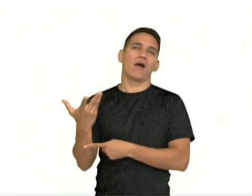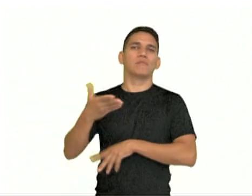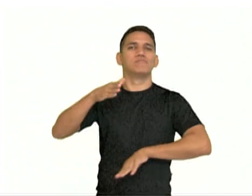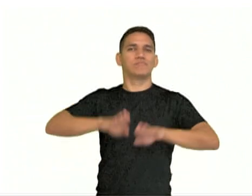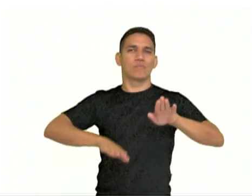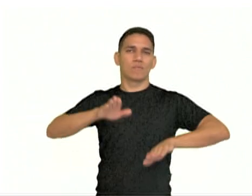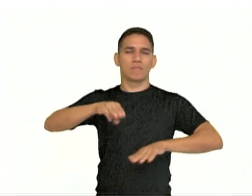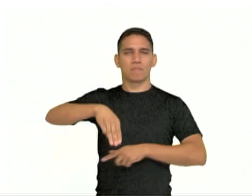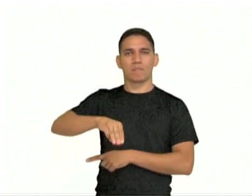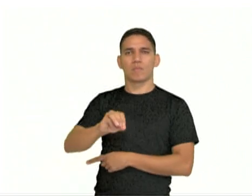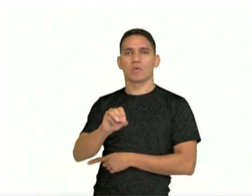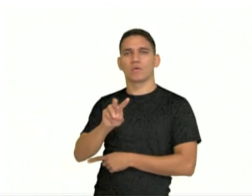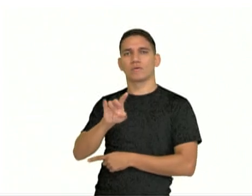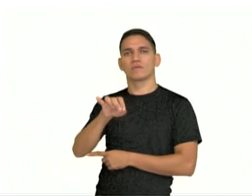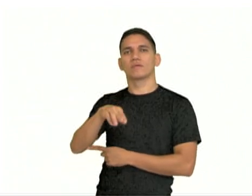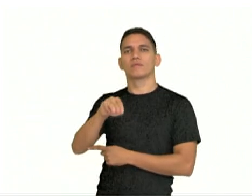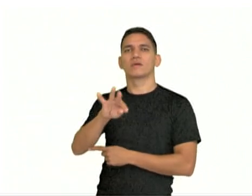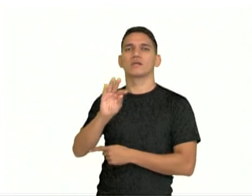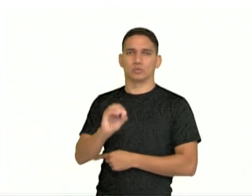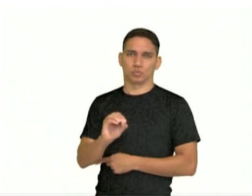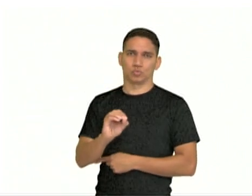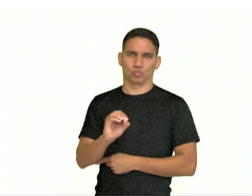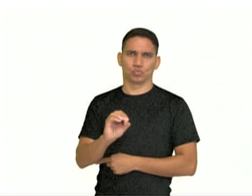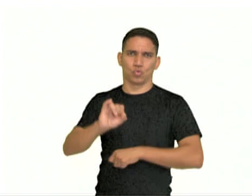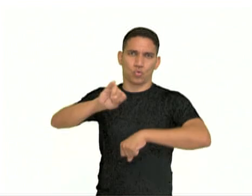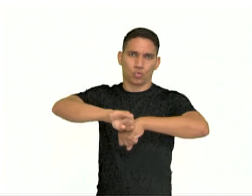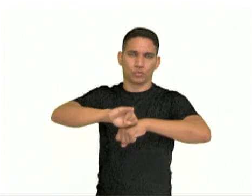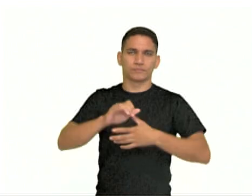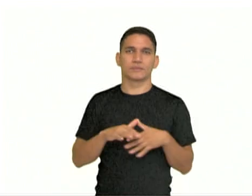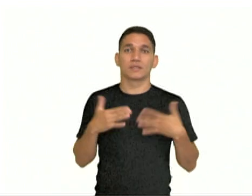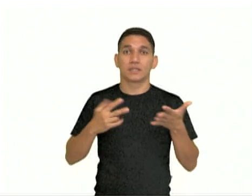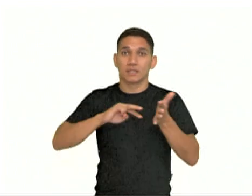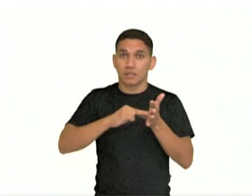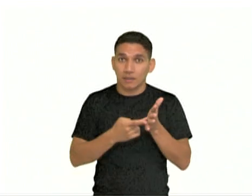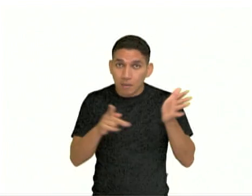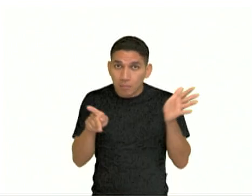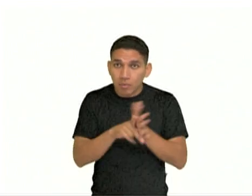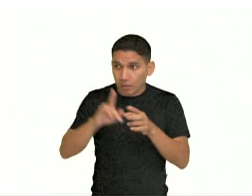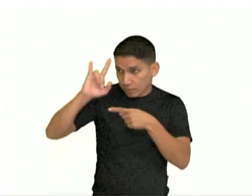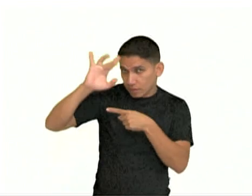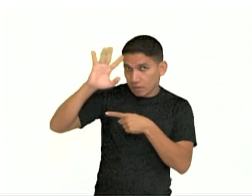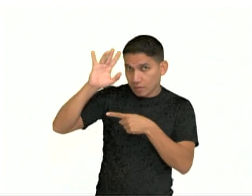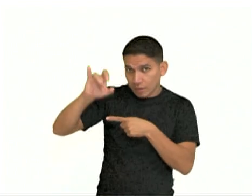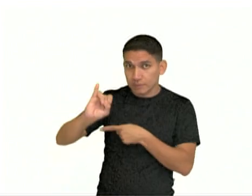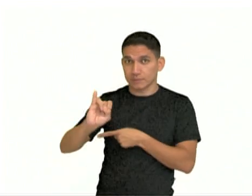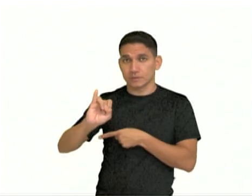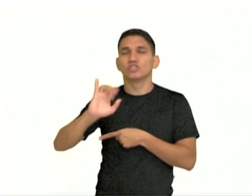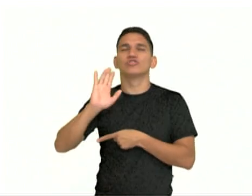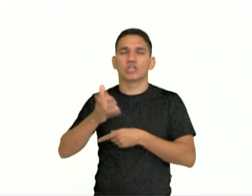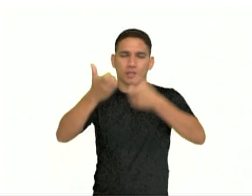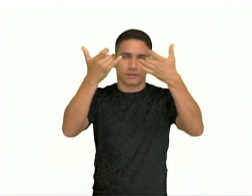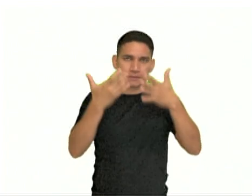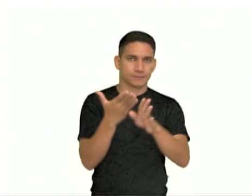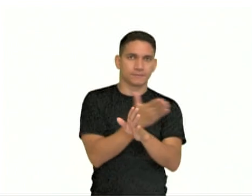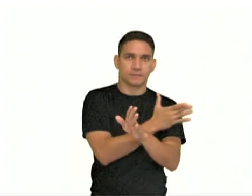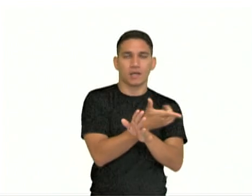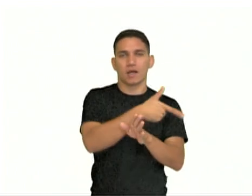movimento, certo? De um corpo. Ou seja, é o teorema do impulso que a gente viu ali.